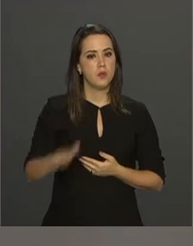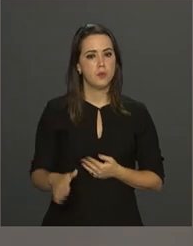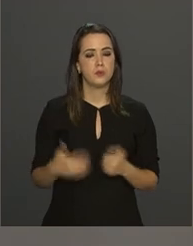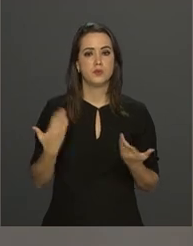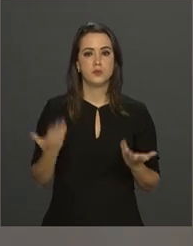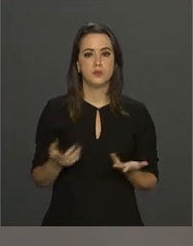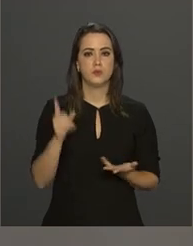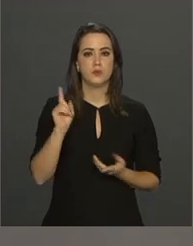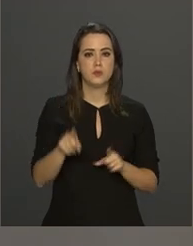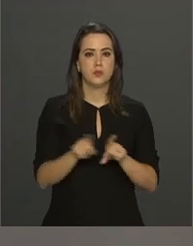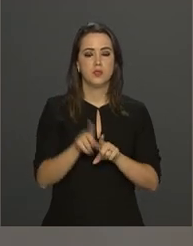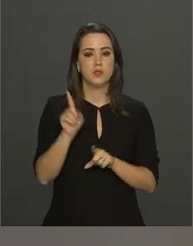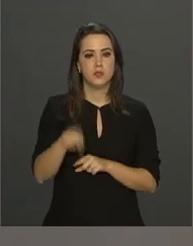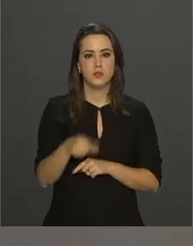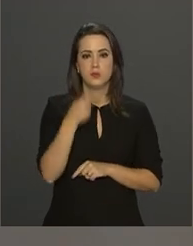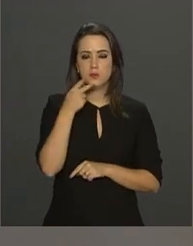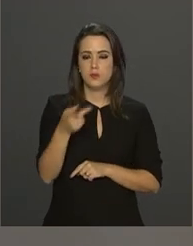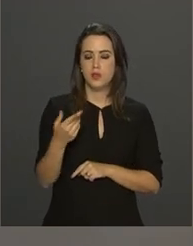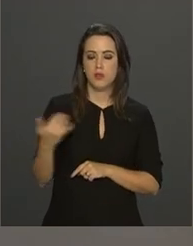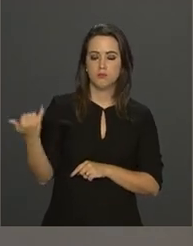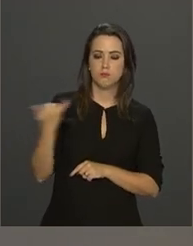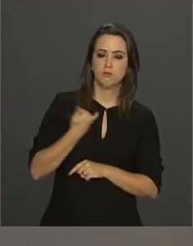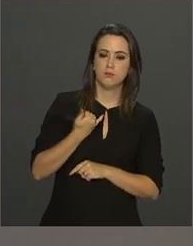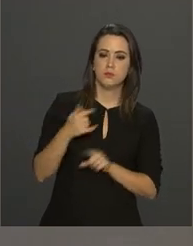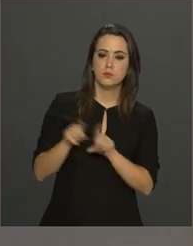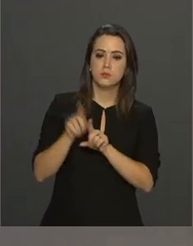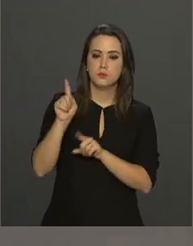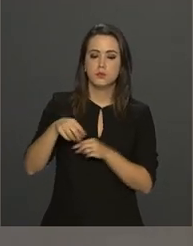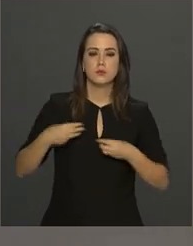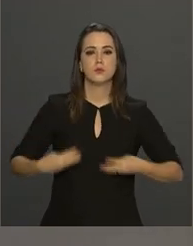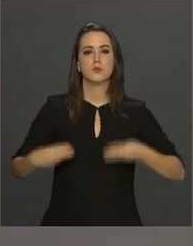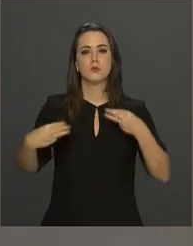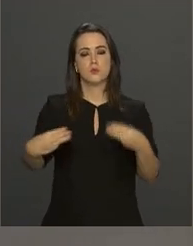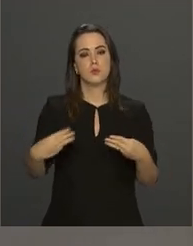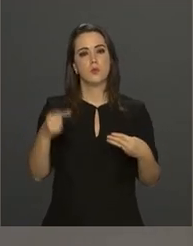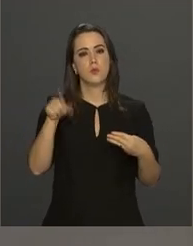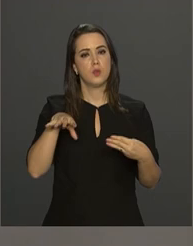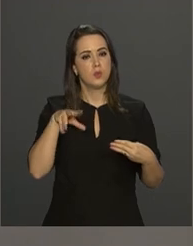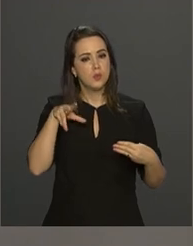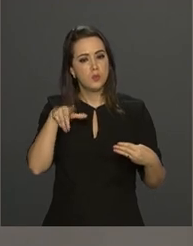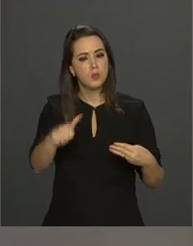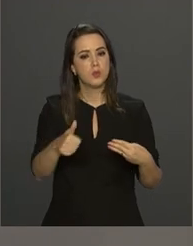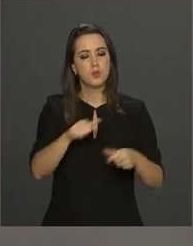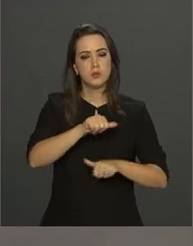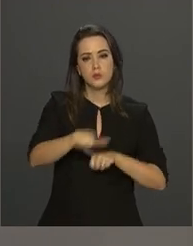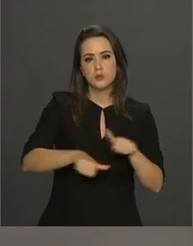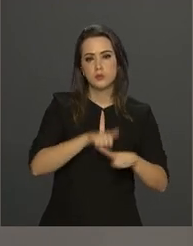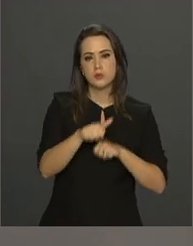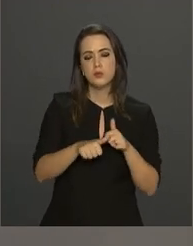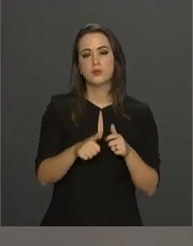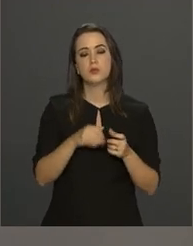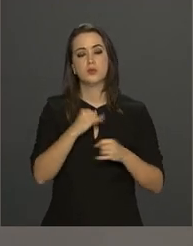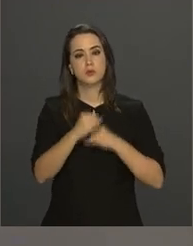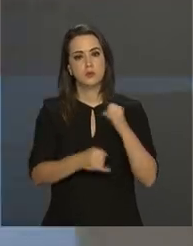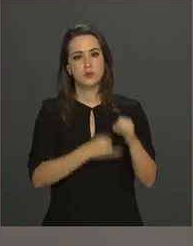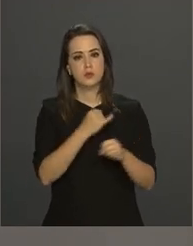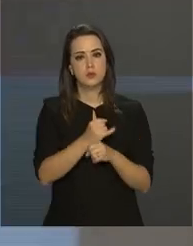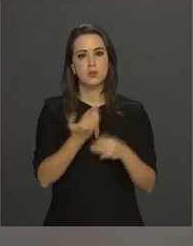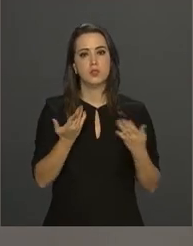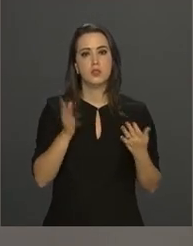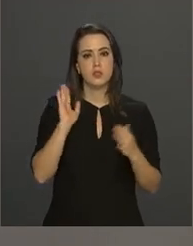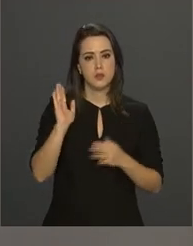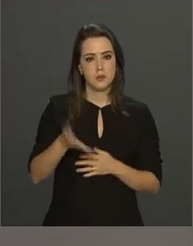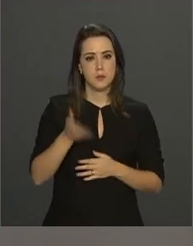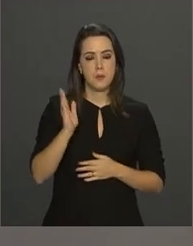Aliás, dizia-me o ministro Esteves que toda a transformação digital que